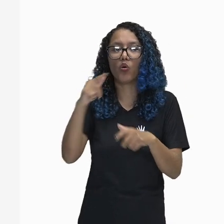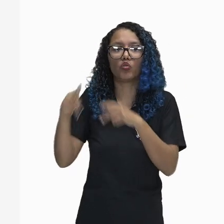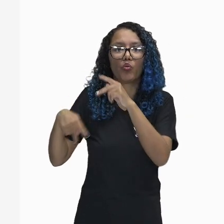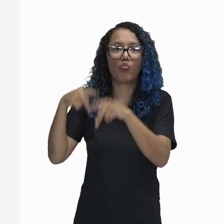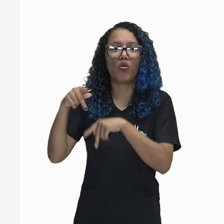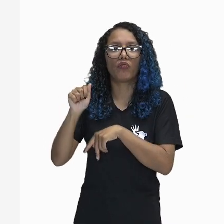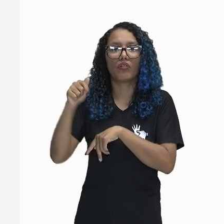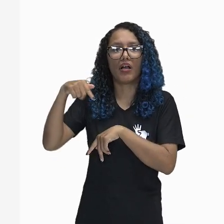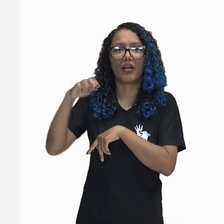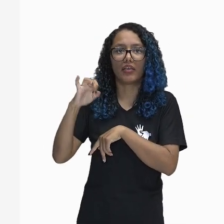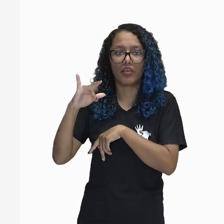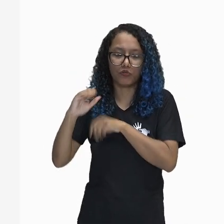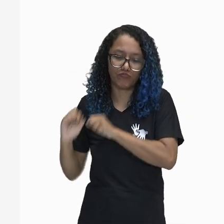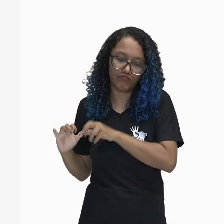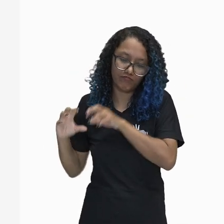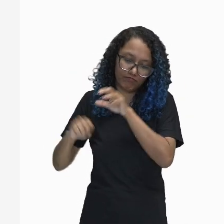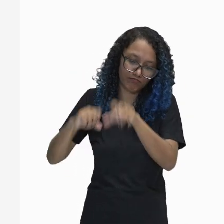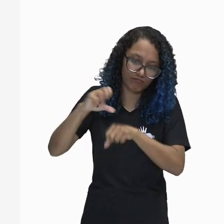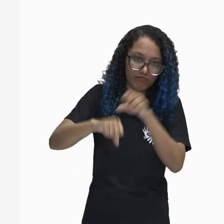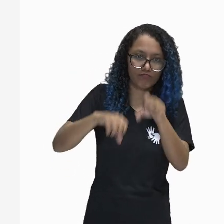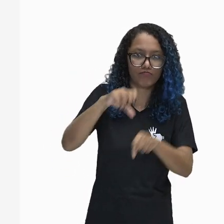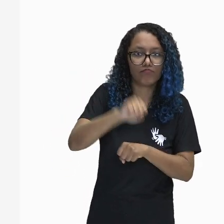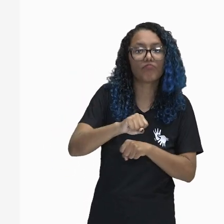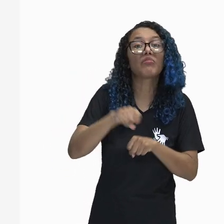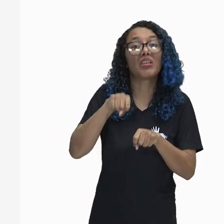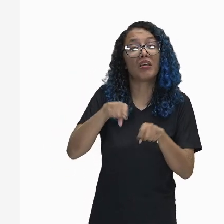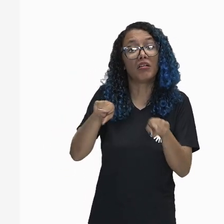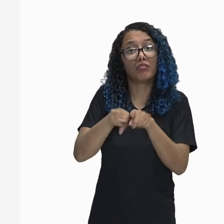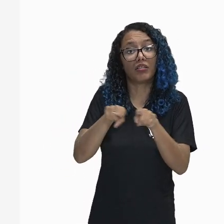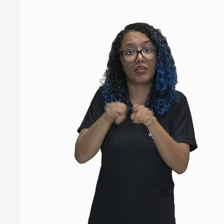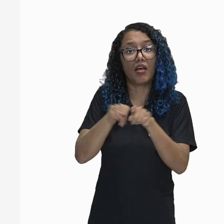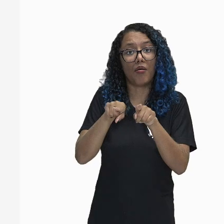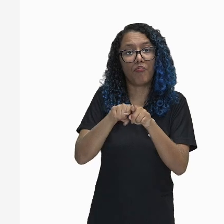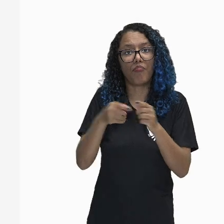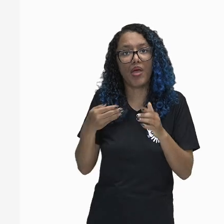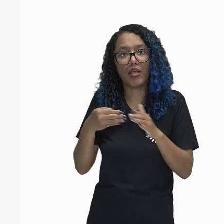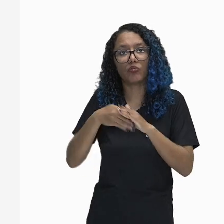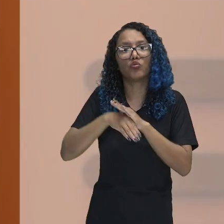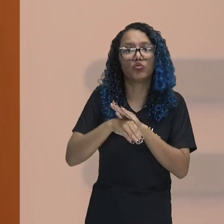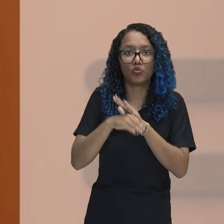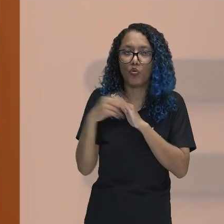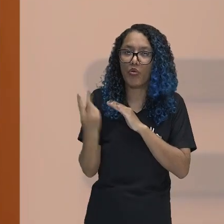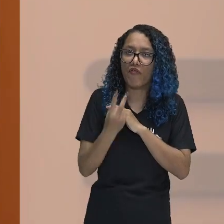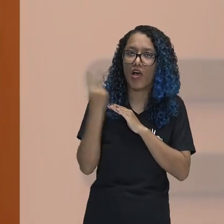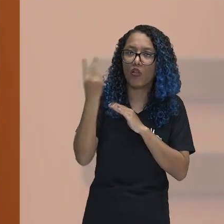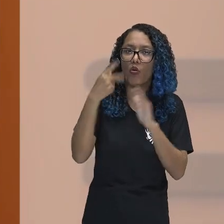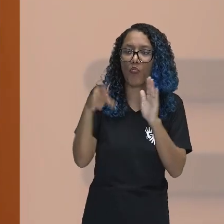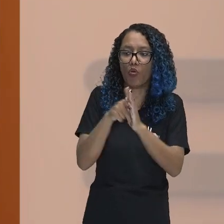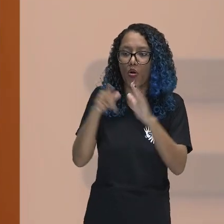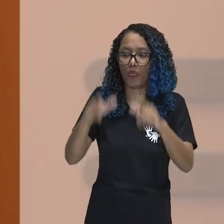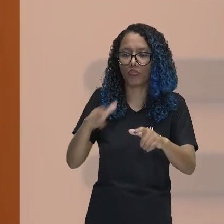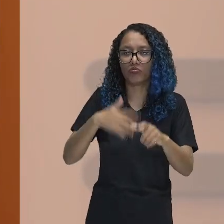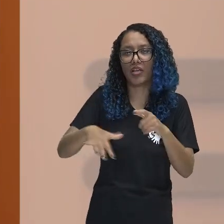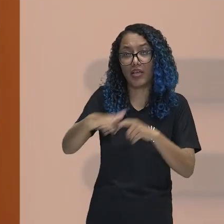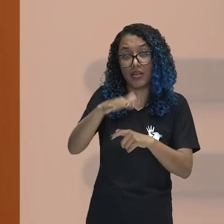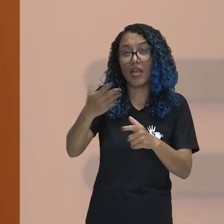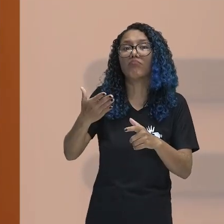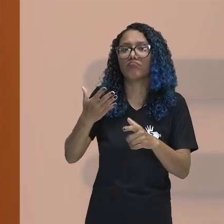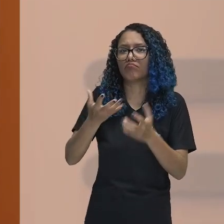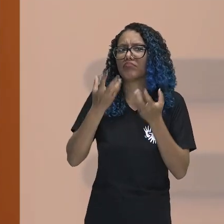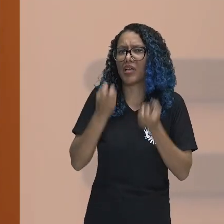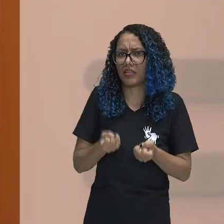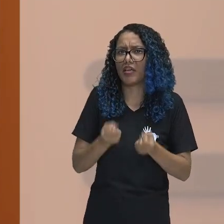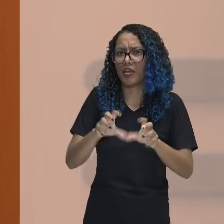que incorporavam muito dos valores cretenses, incluindo a própria escrita. Esse conjunto de escrita que foi desenvolvido justamente